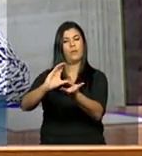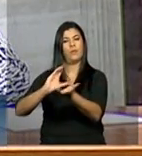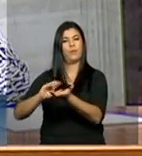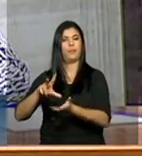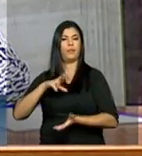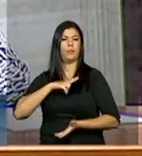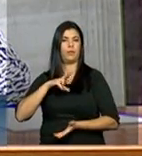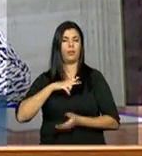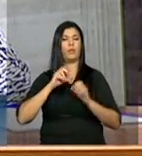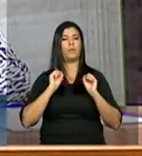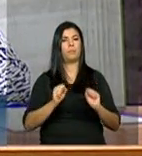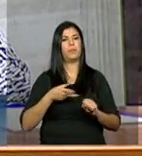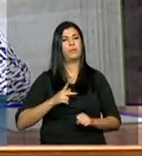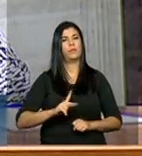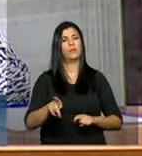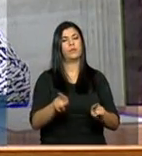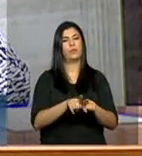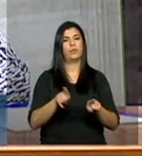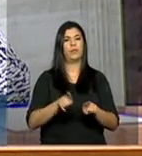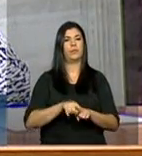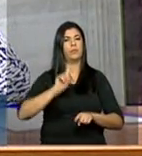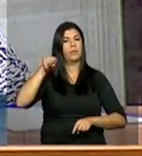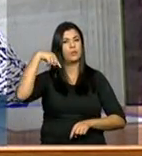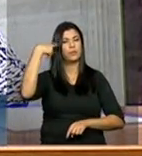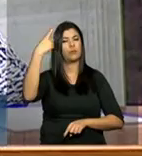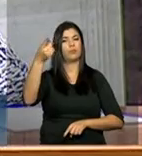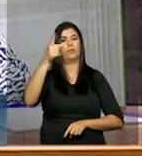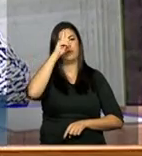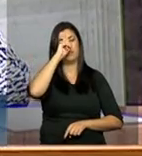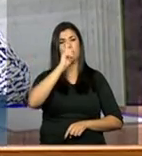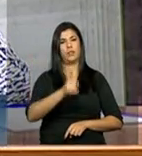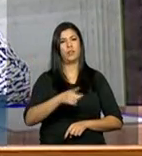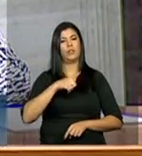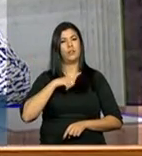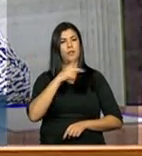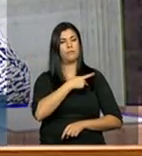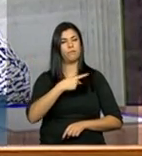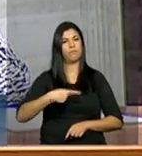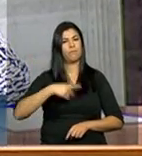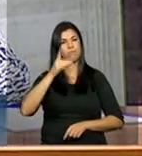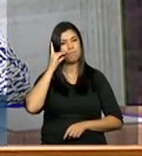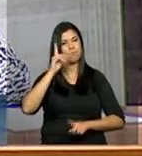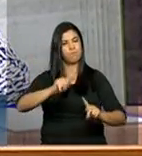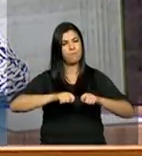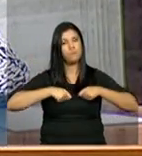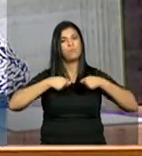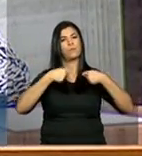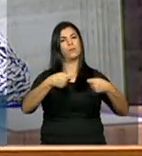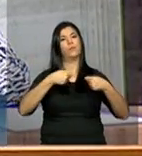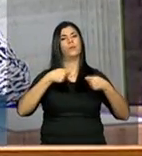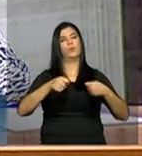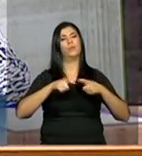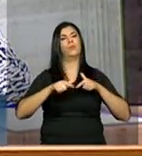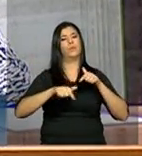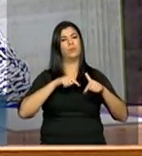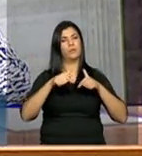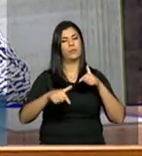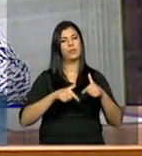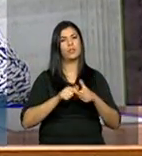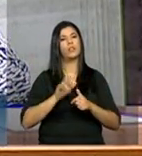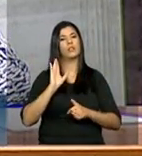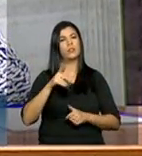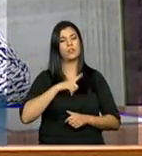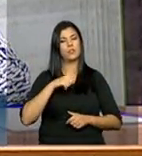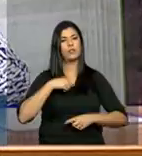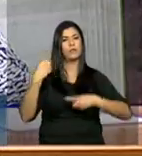privado terão continuidade no próximo mandato da presidenta, com bastante força. Foi todo o discurso